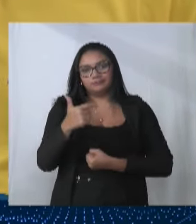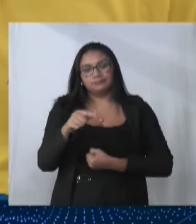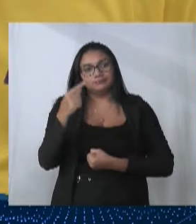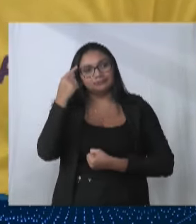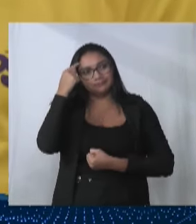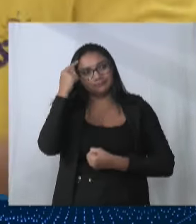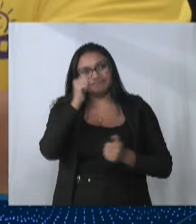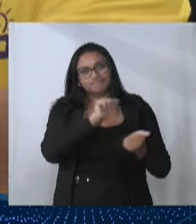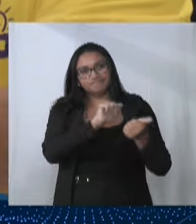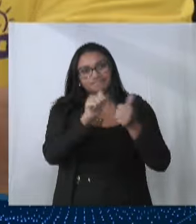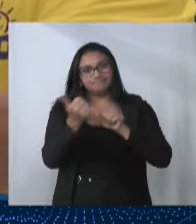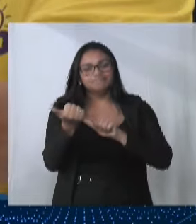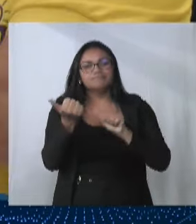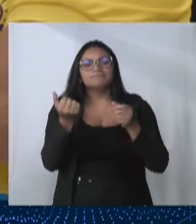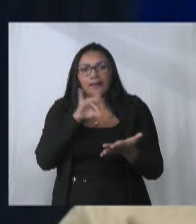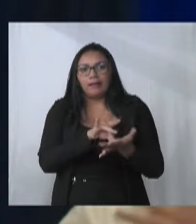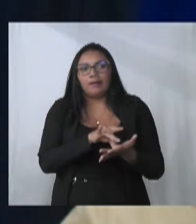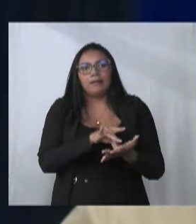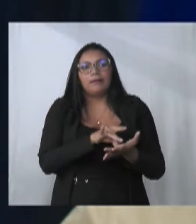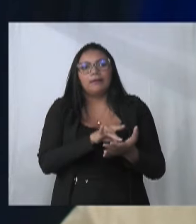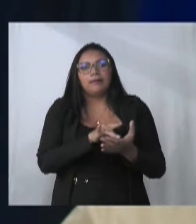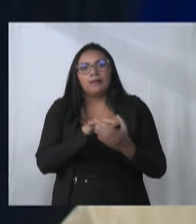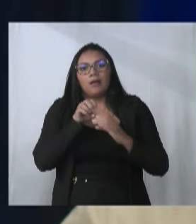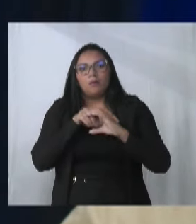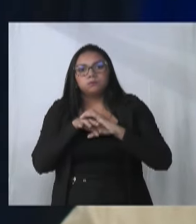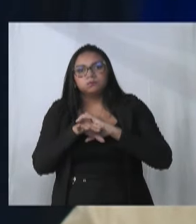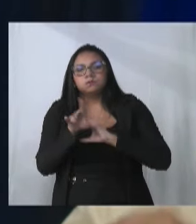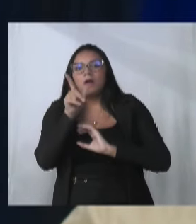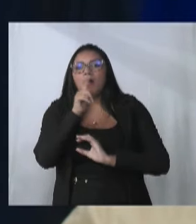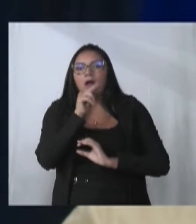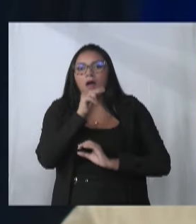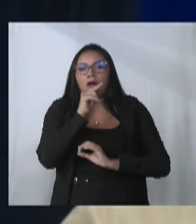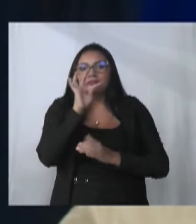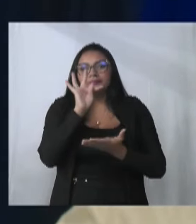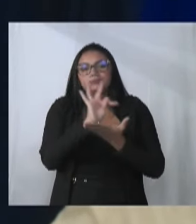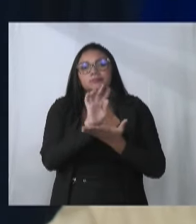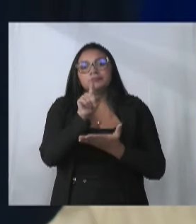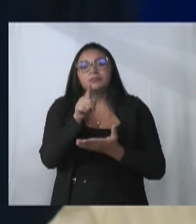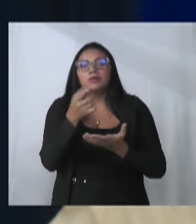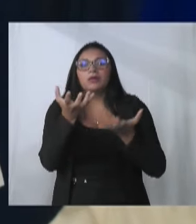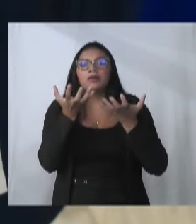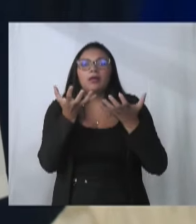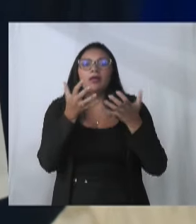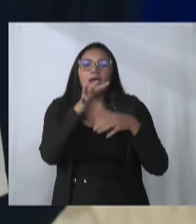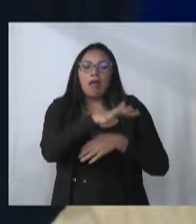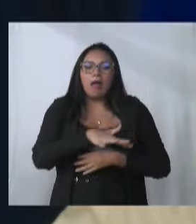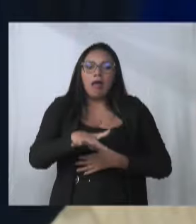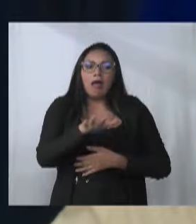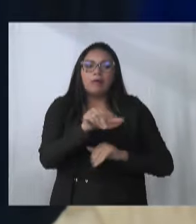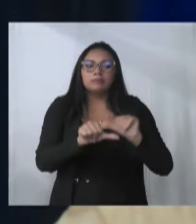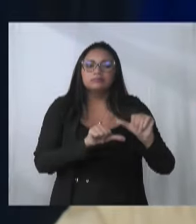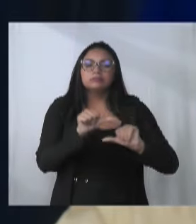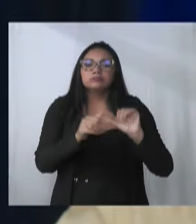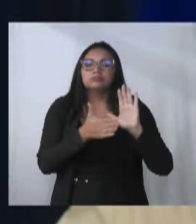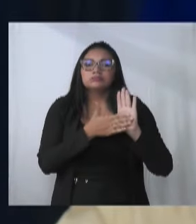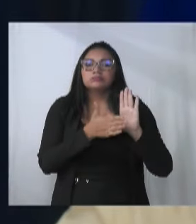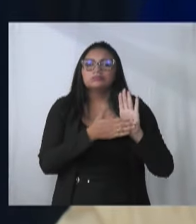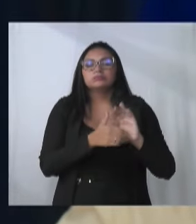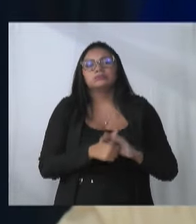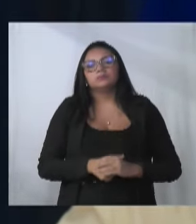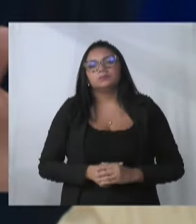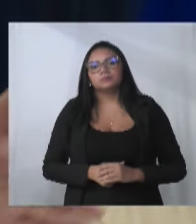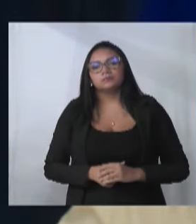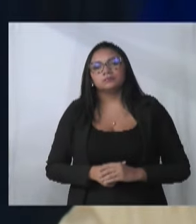readequação? Baixar o IPTU. Seu plano de governo, o que é que você busca para essa área? Olha, Francinaldo,